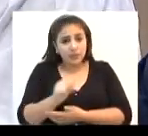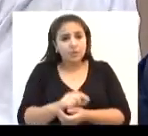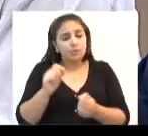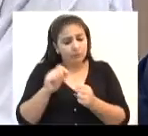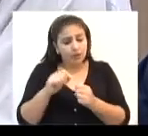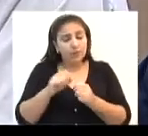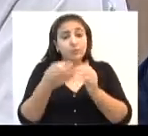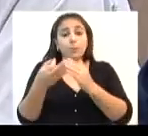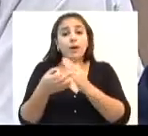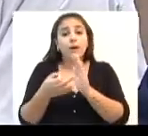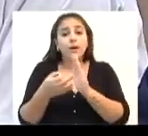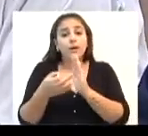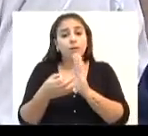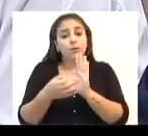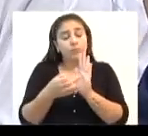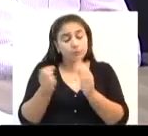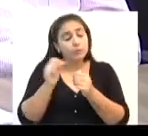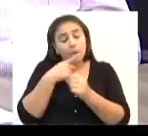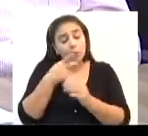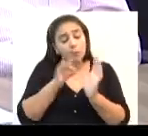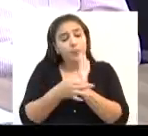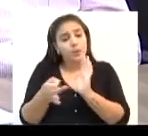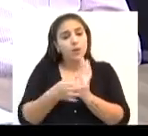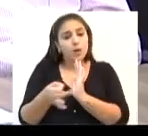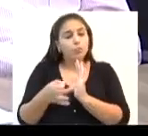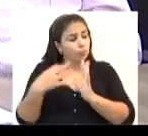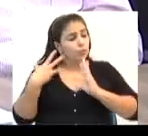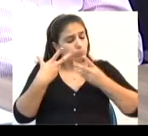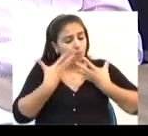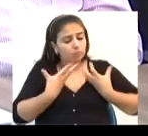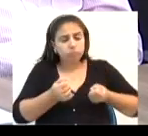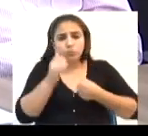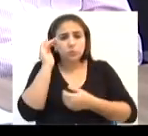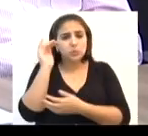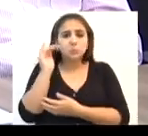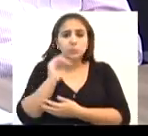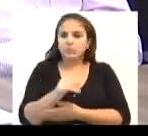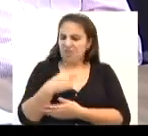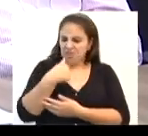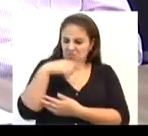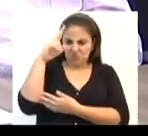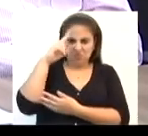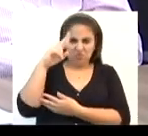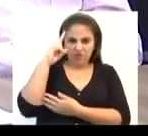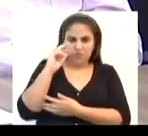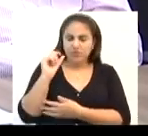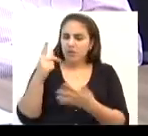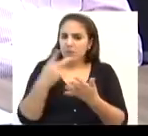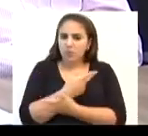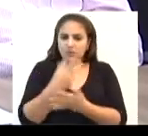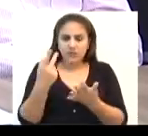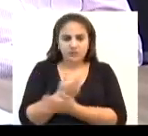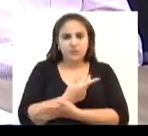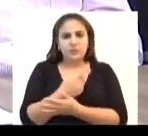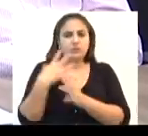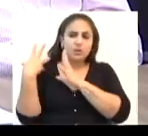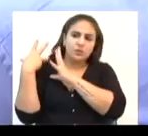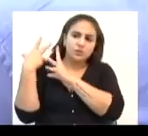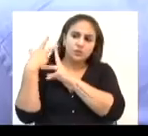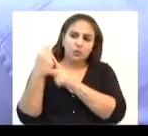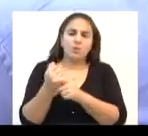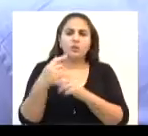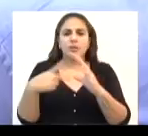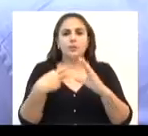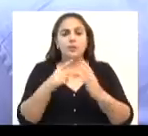acatada por todos e mantém os mesmos nomes. Eu não lembro de ter acontecido isso na história da Câmara. Quer dizer, o último ano de legislatura é mais tranquilo